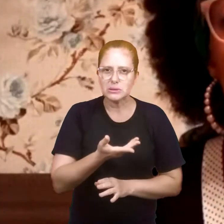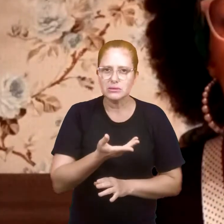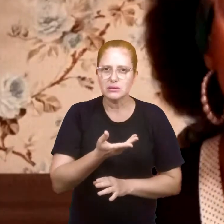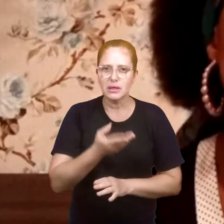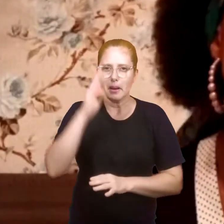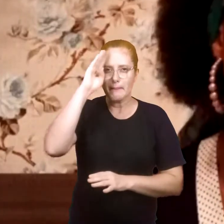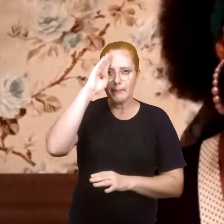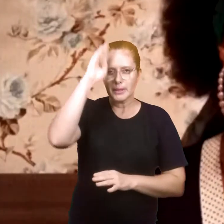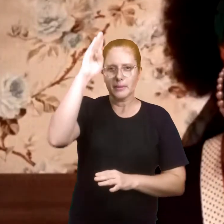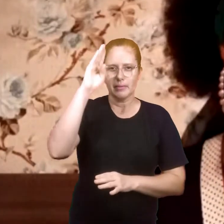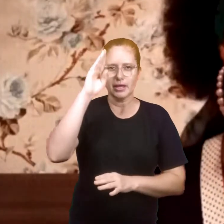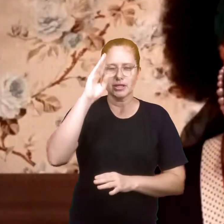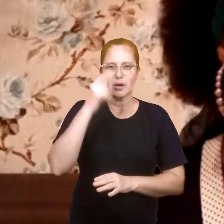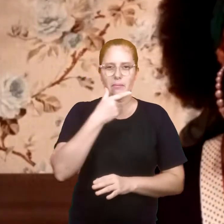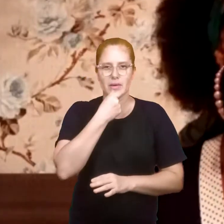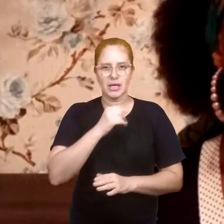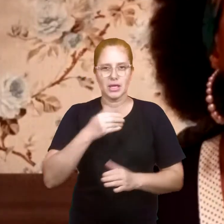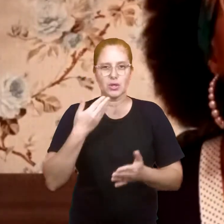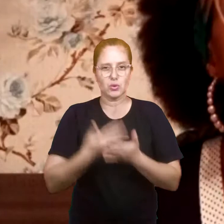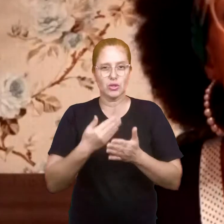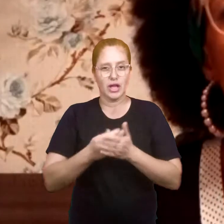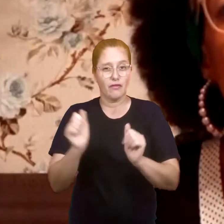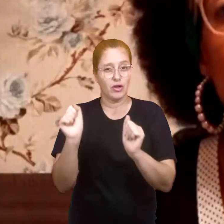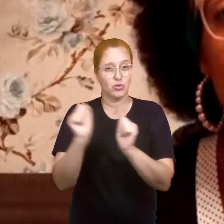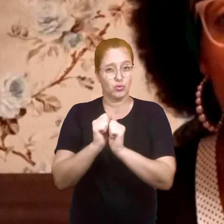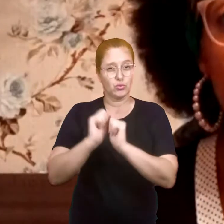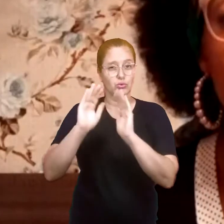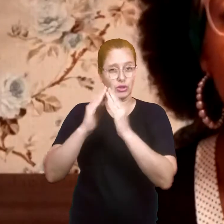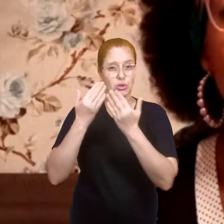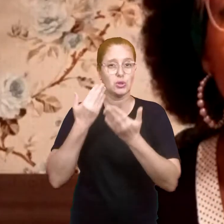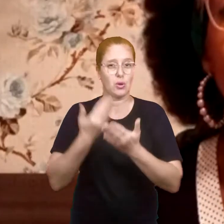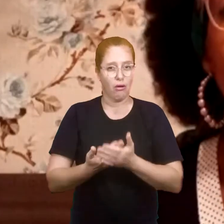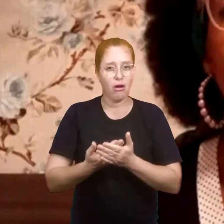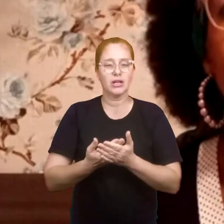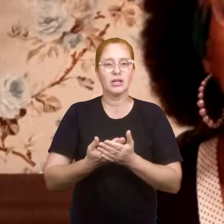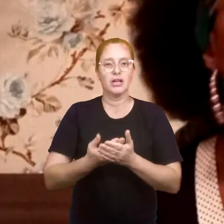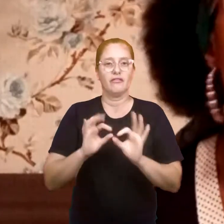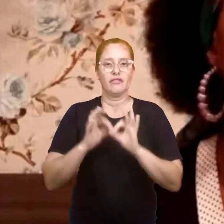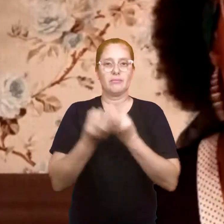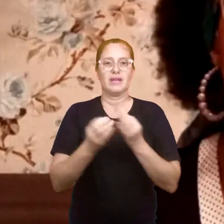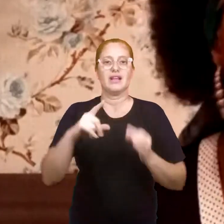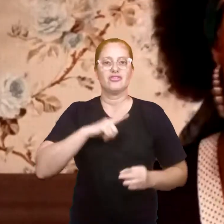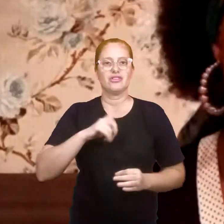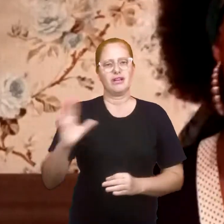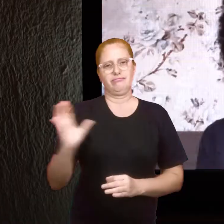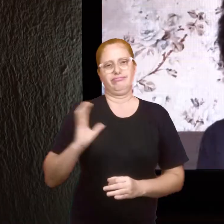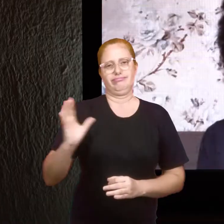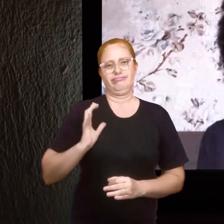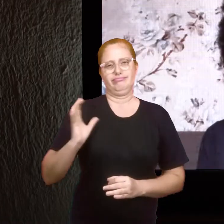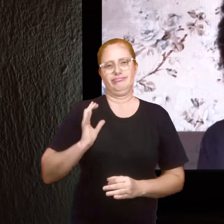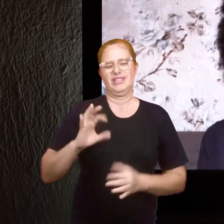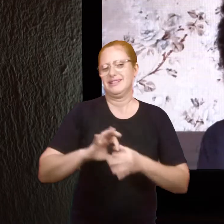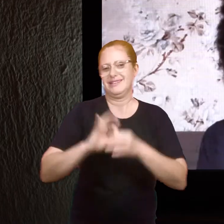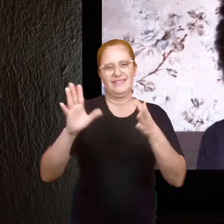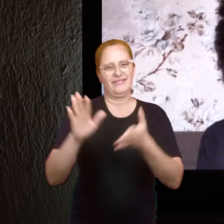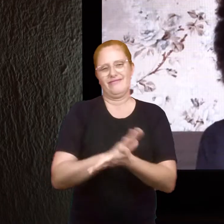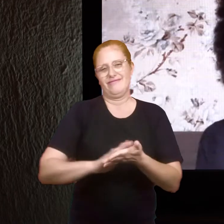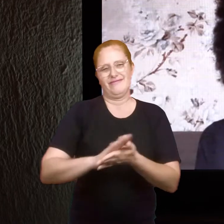principalmente o da nossa escola, que era de família com dinheiro, ia se safar fácil.